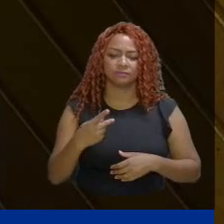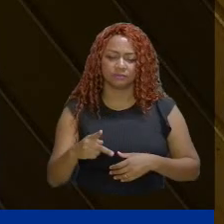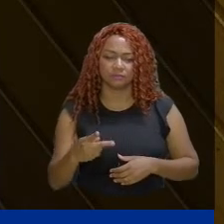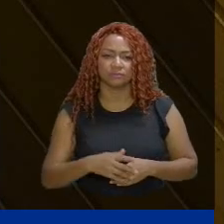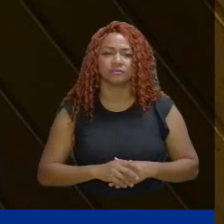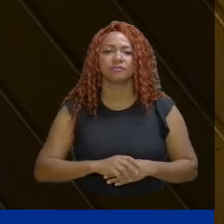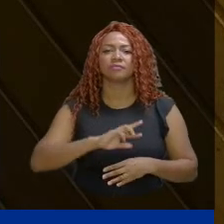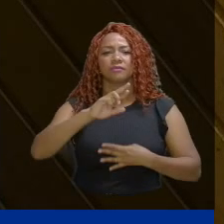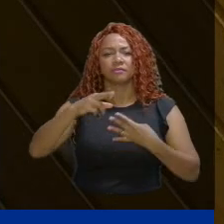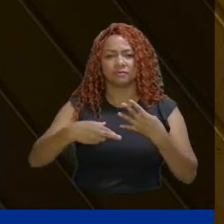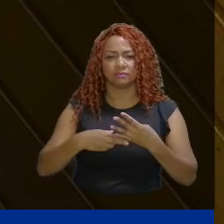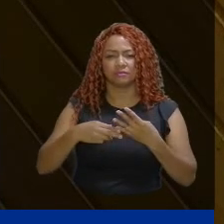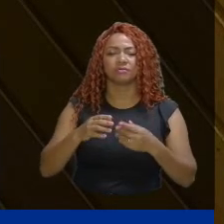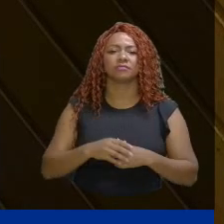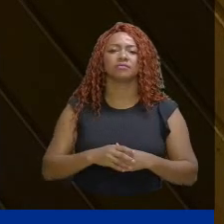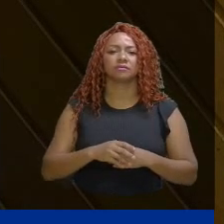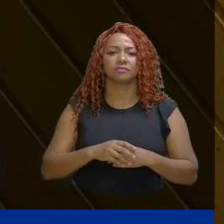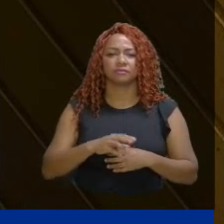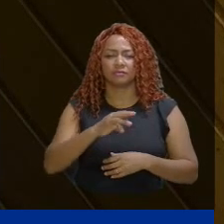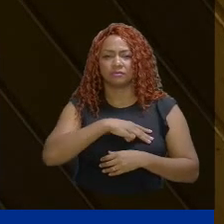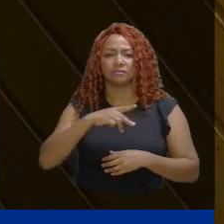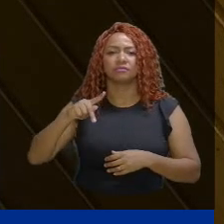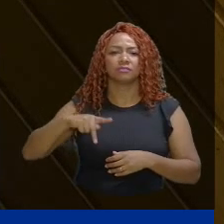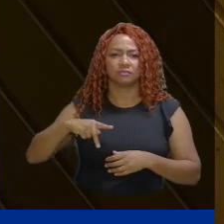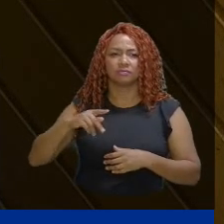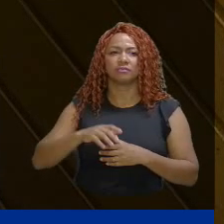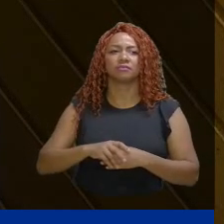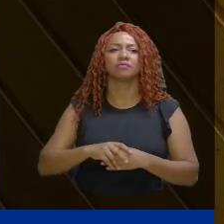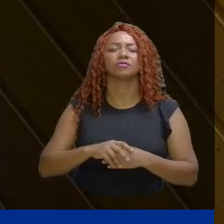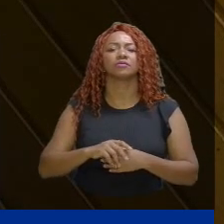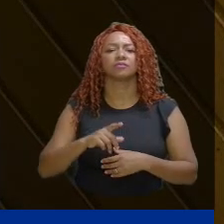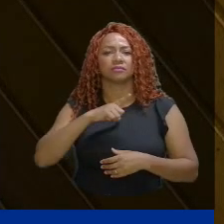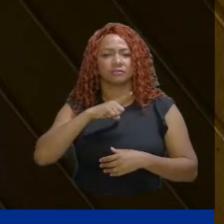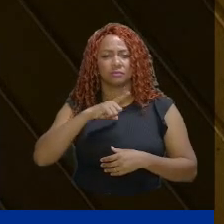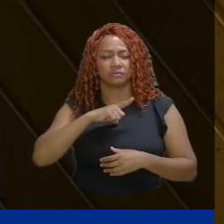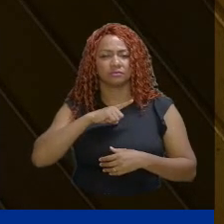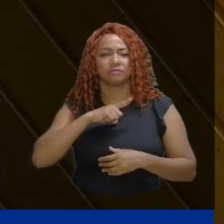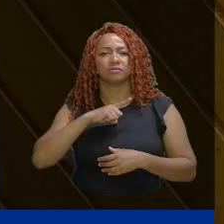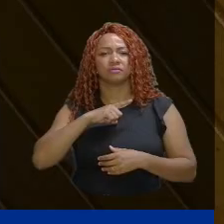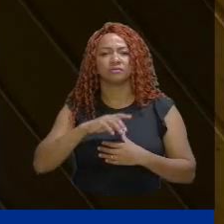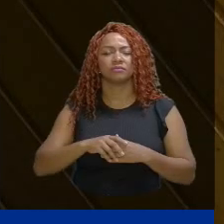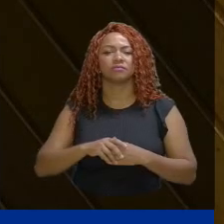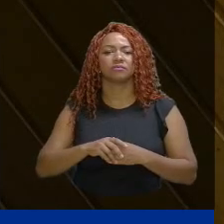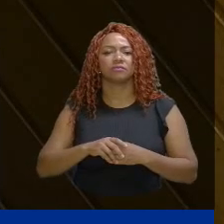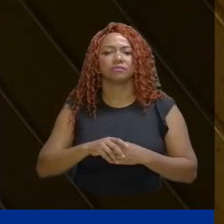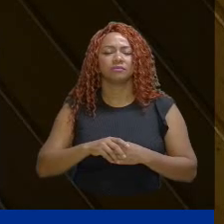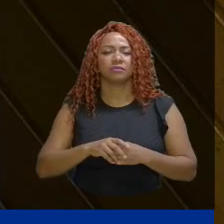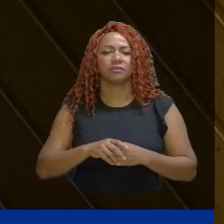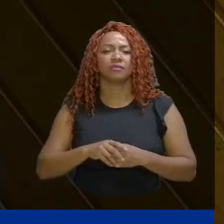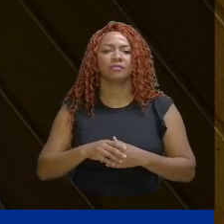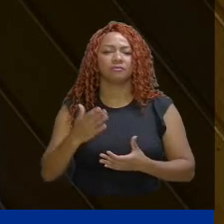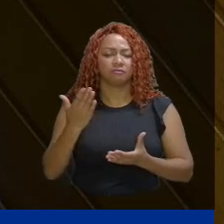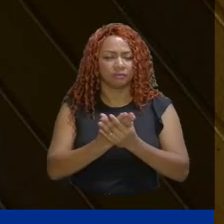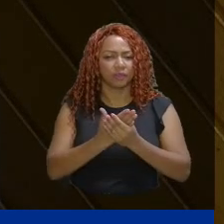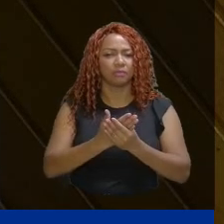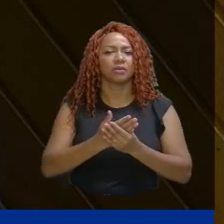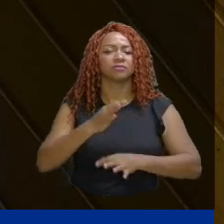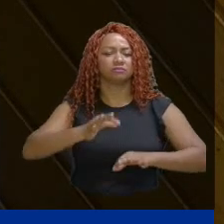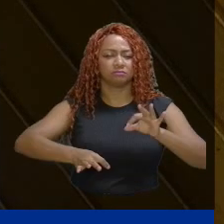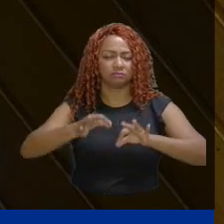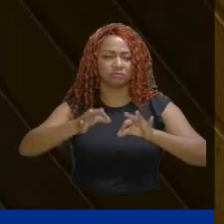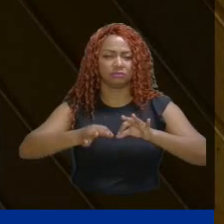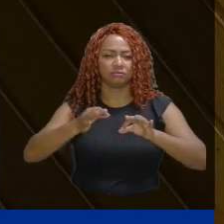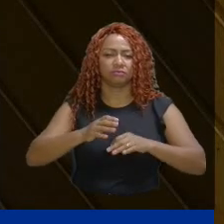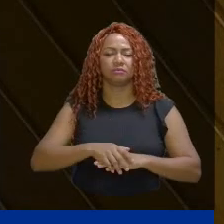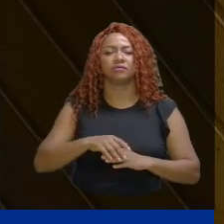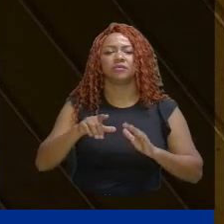no recurso ministerial, notadamente quando a afirmação de que sobreveio ao feito a preclusão projudicato, estampada